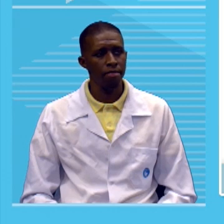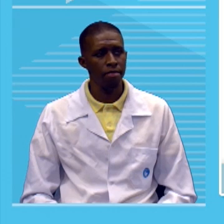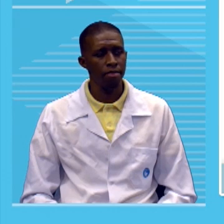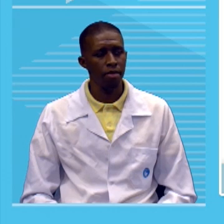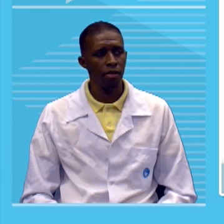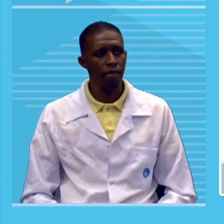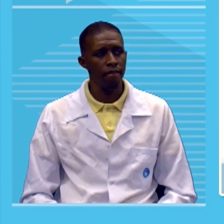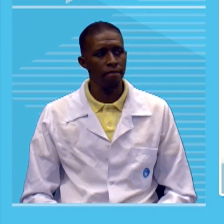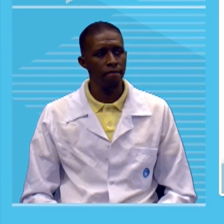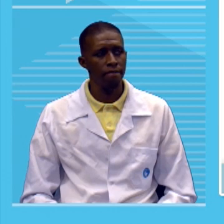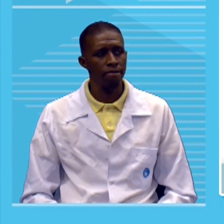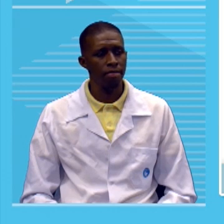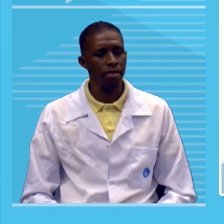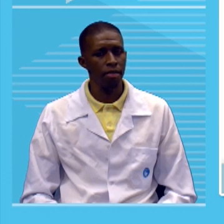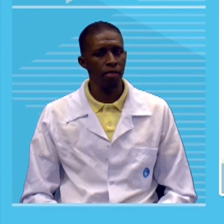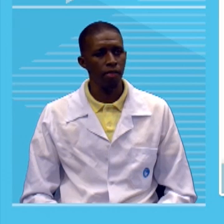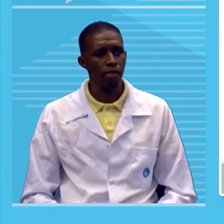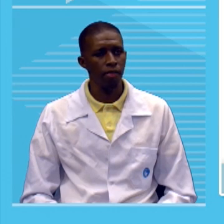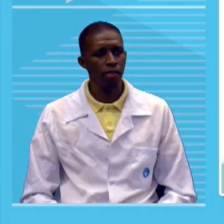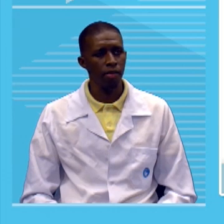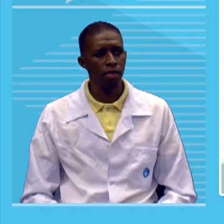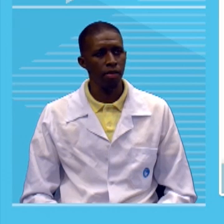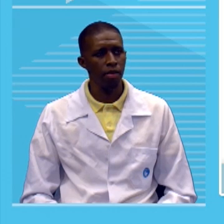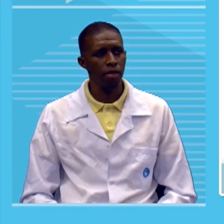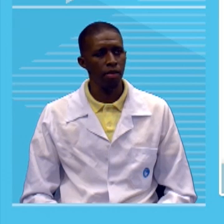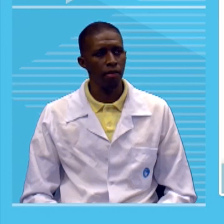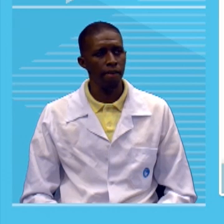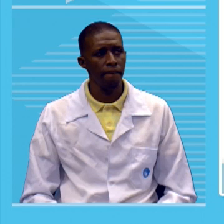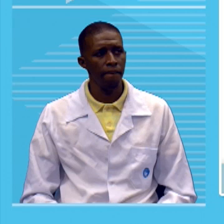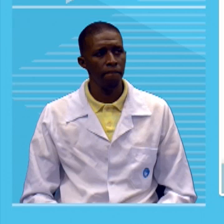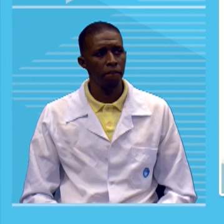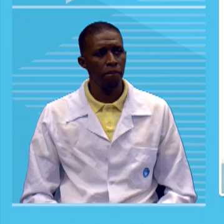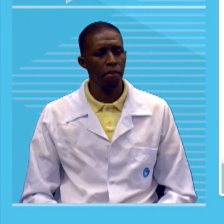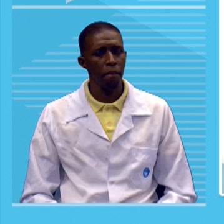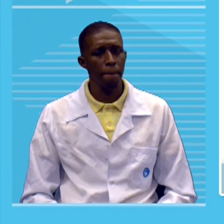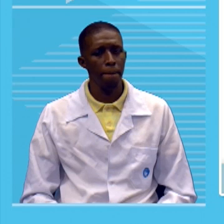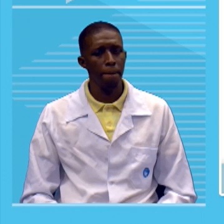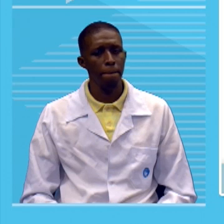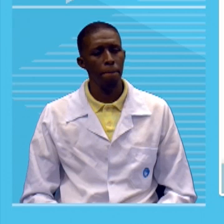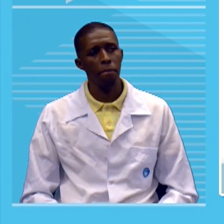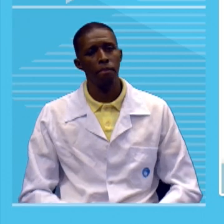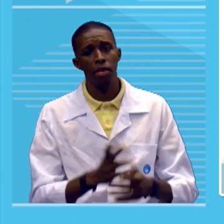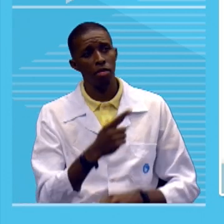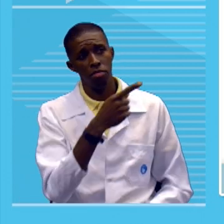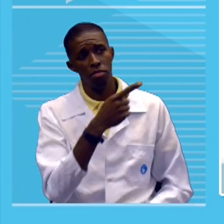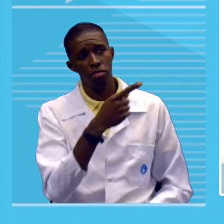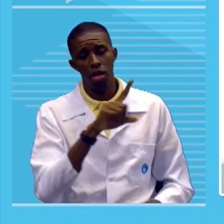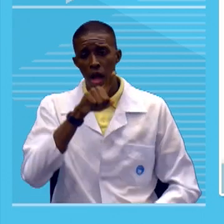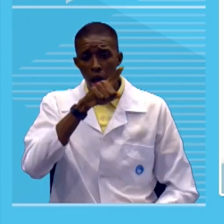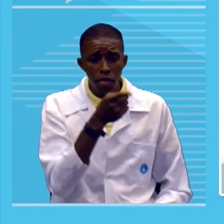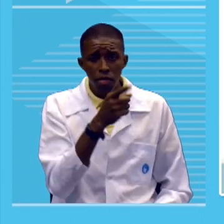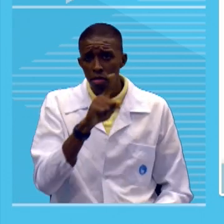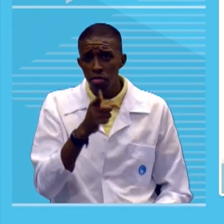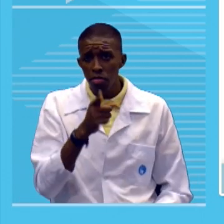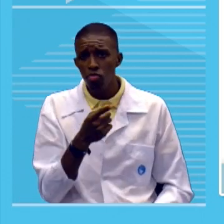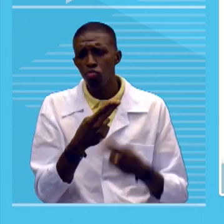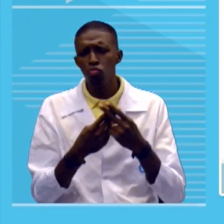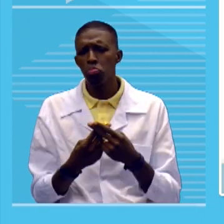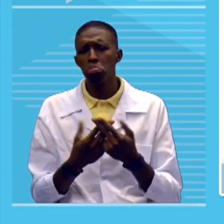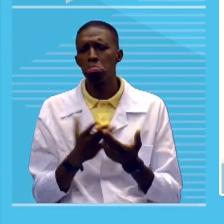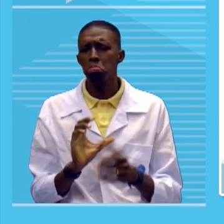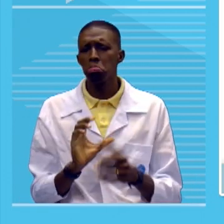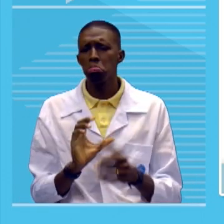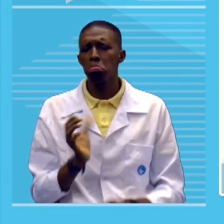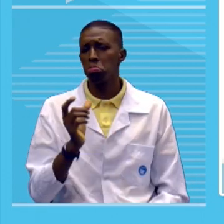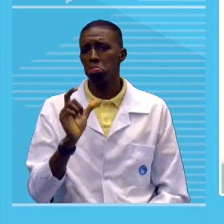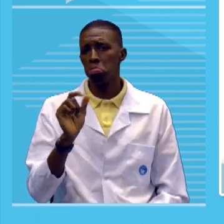vírgula. E observe que a presença das vírgulas faz com que nós tenhamos